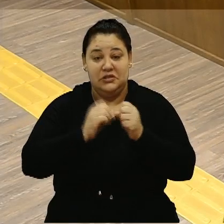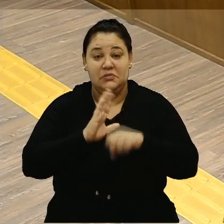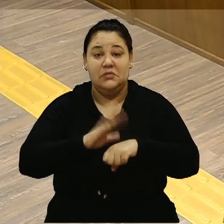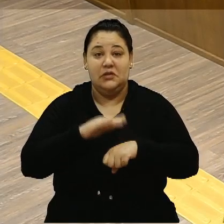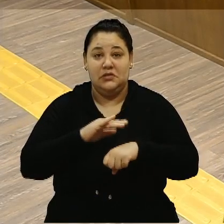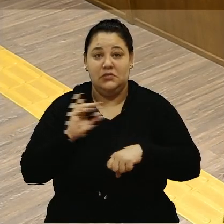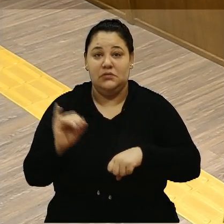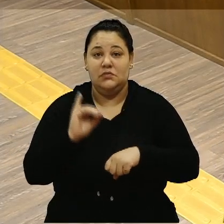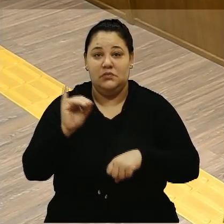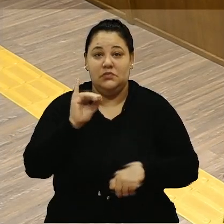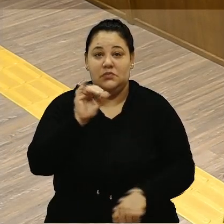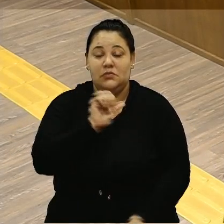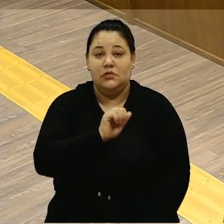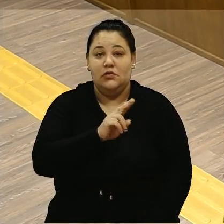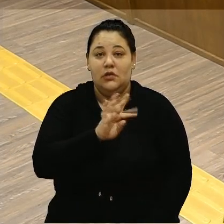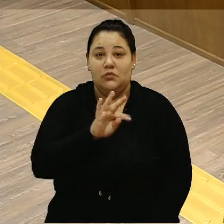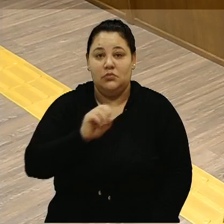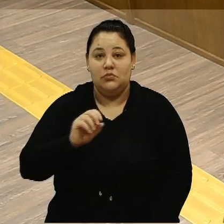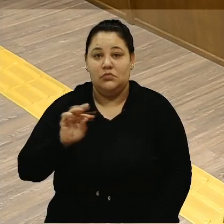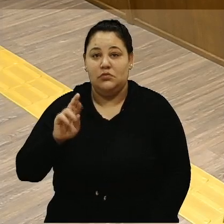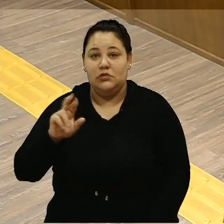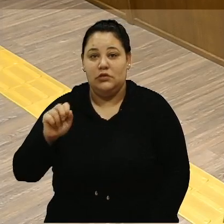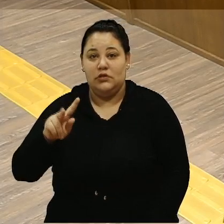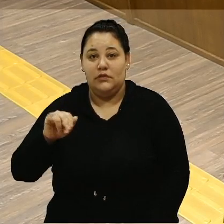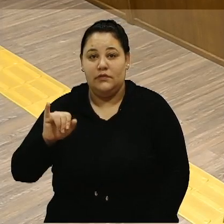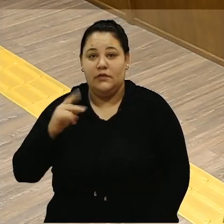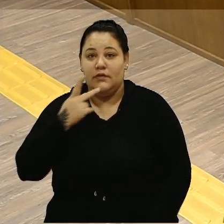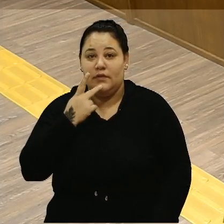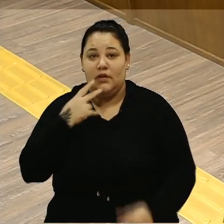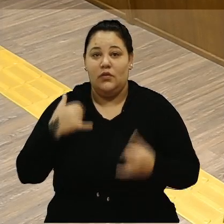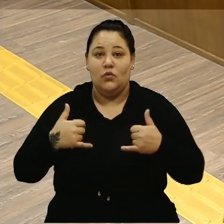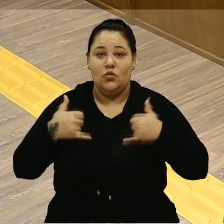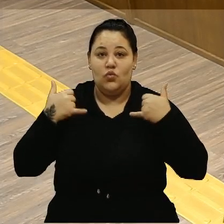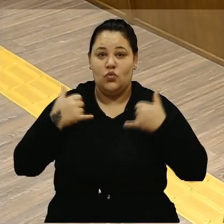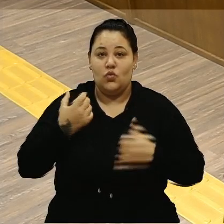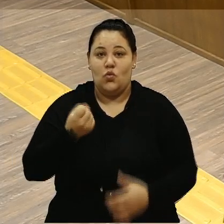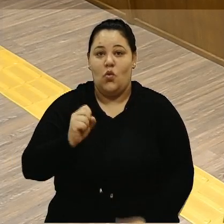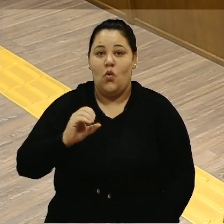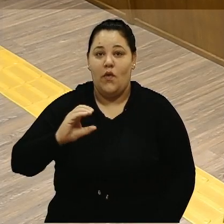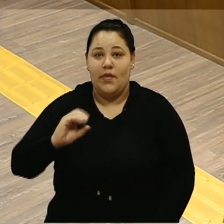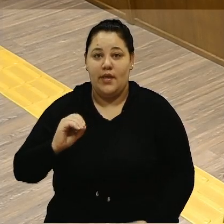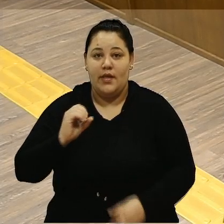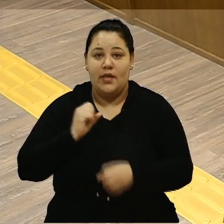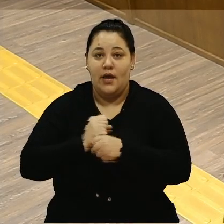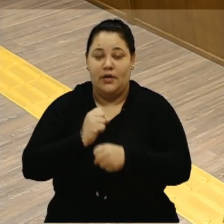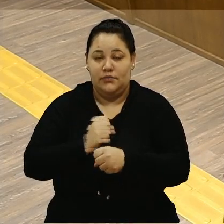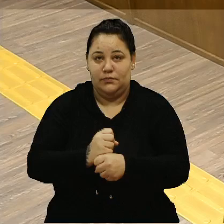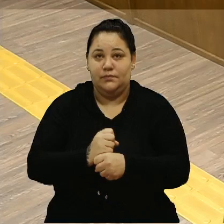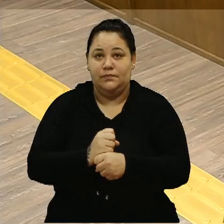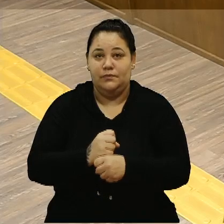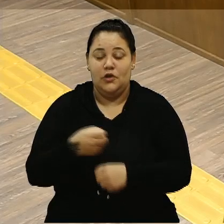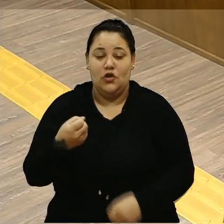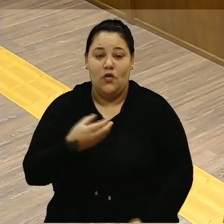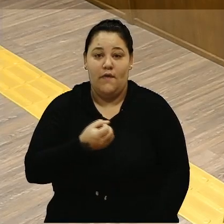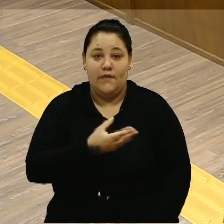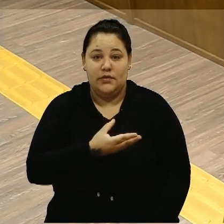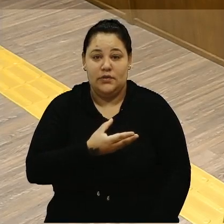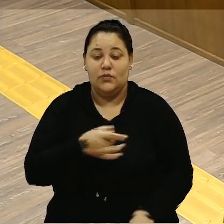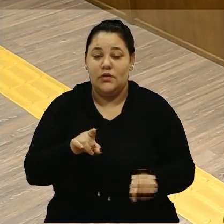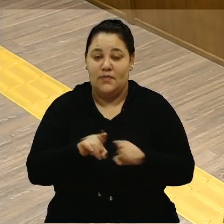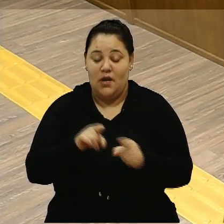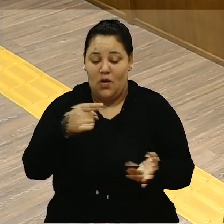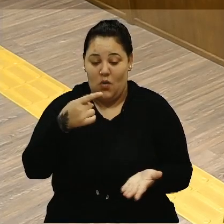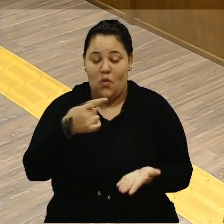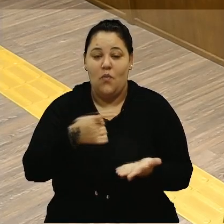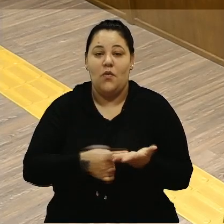cidade, a Autotrave, que celebra com orgulho seus 80 anos de histórias, inovação e compromisso